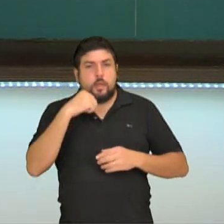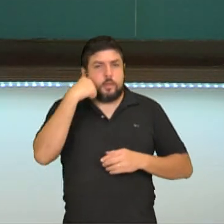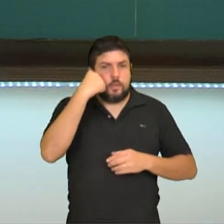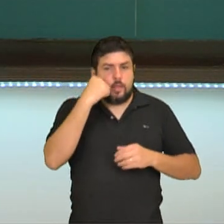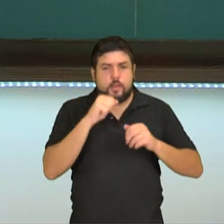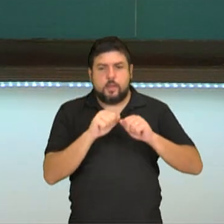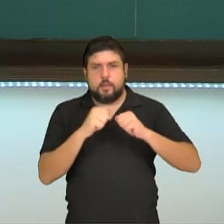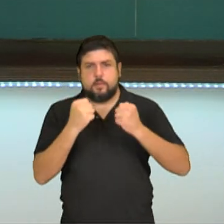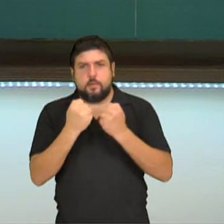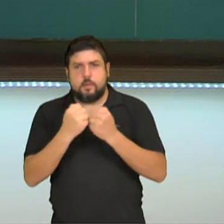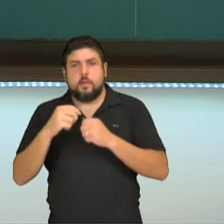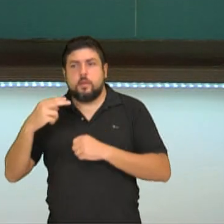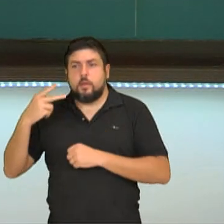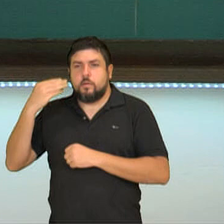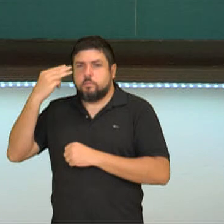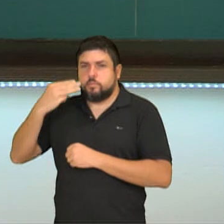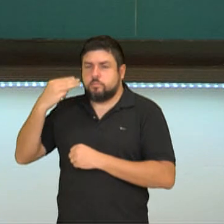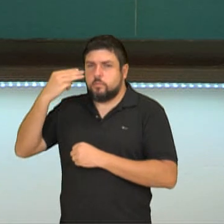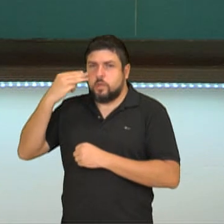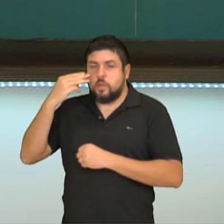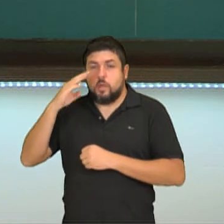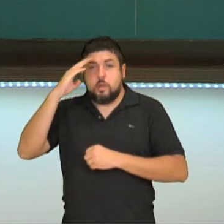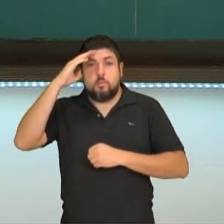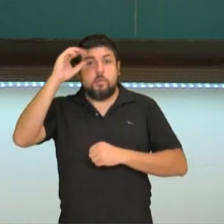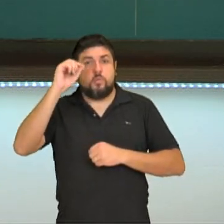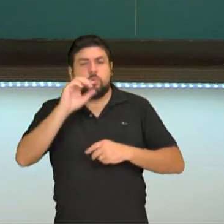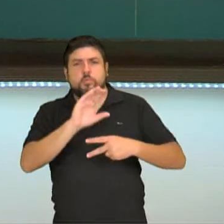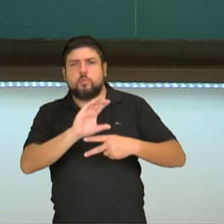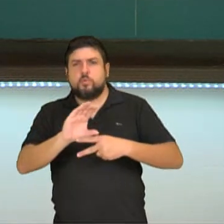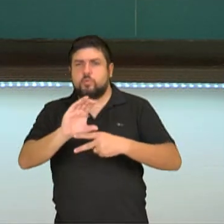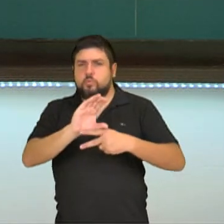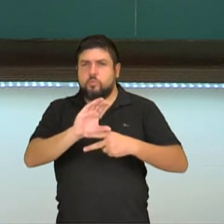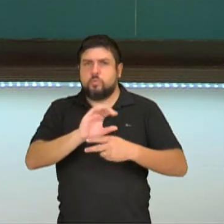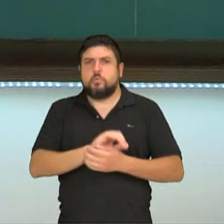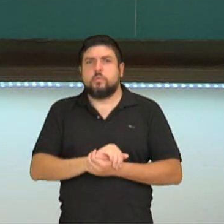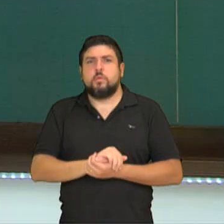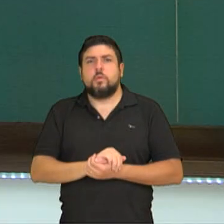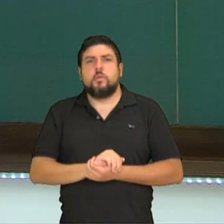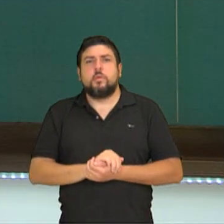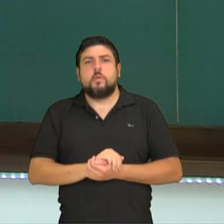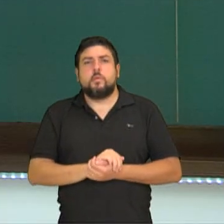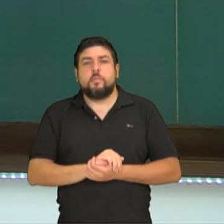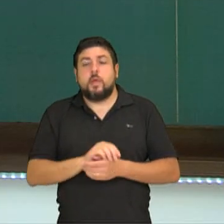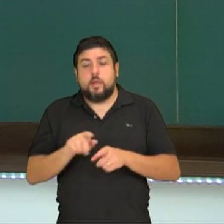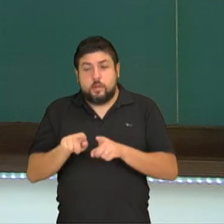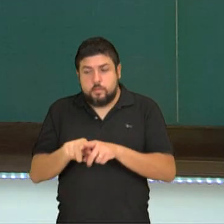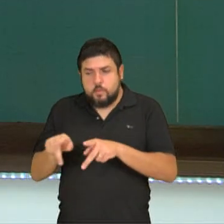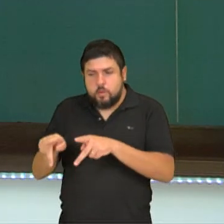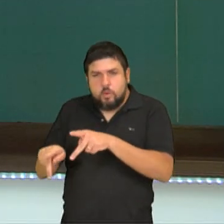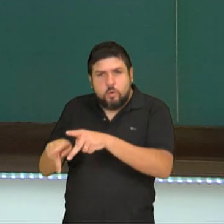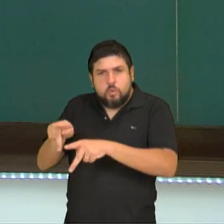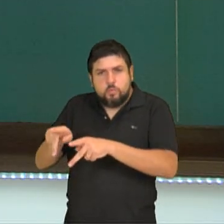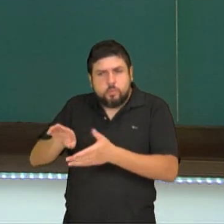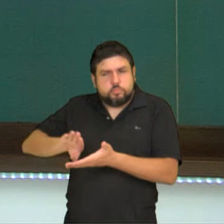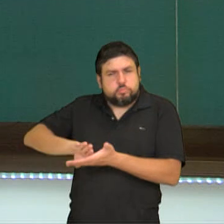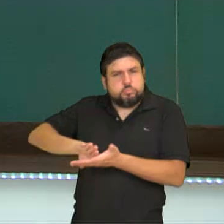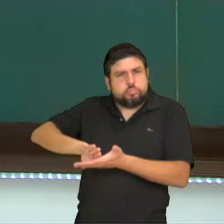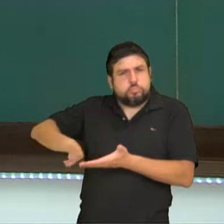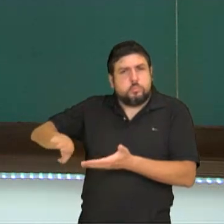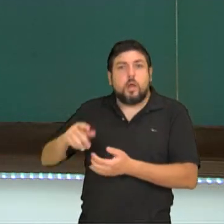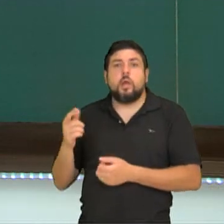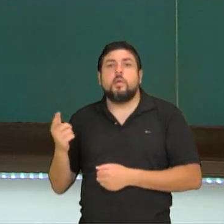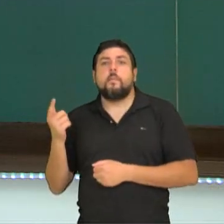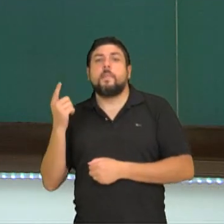magistraturas, sendo o cônsul a principal magistraturas, né? E os plebeus, por muito tempo excluídos do poder,